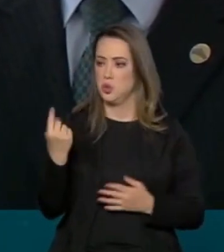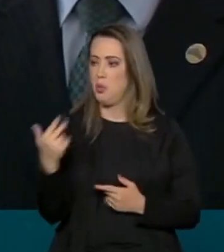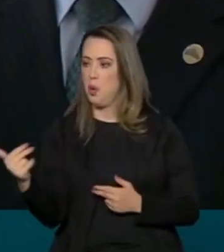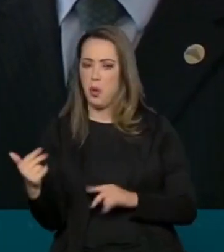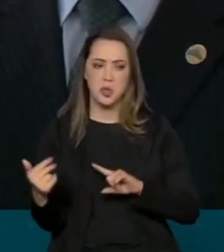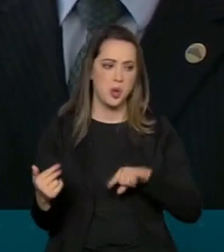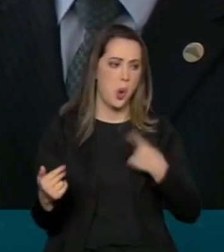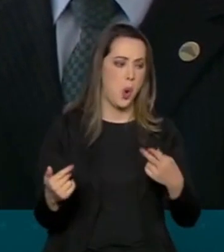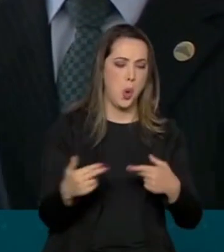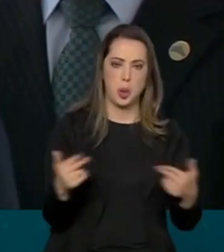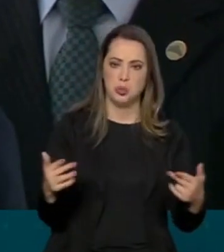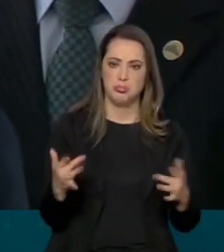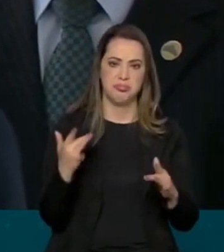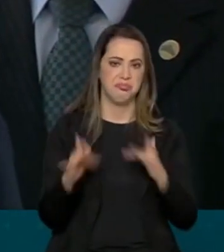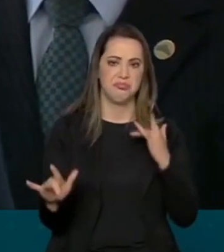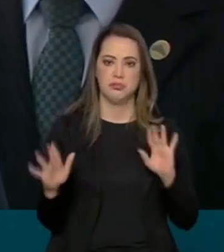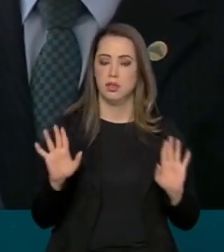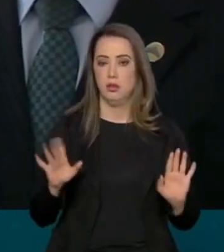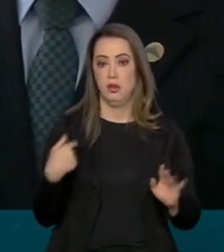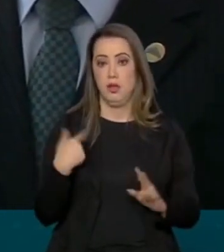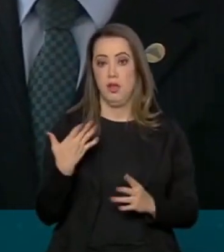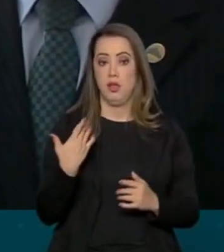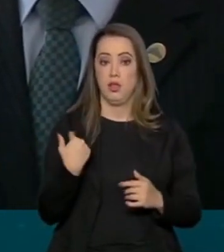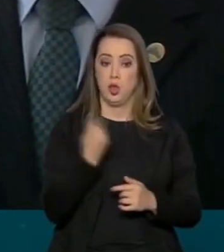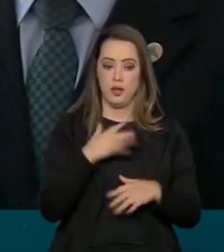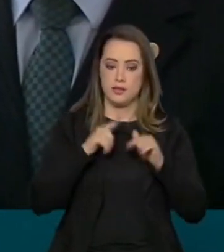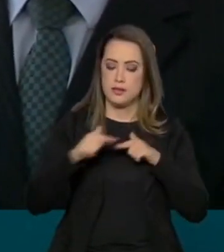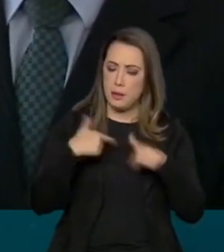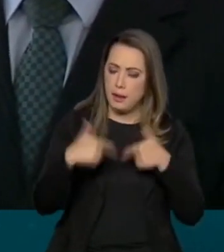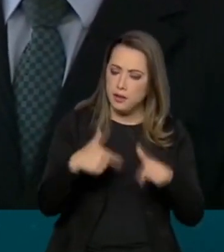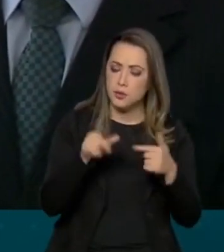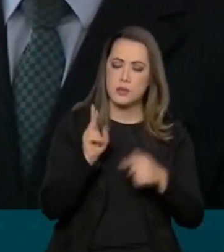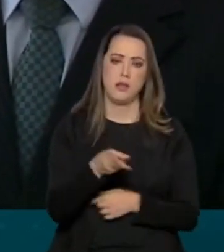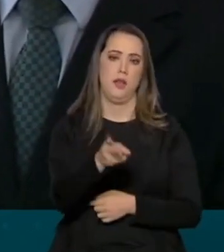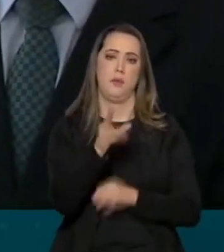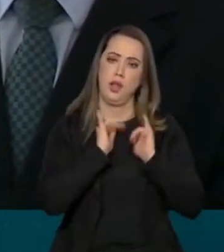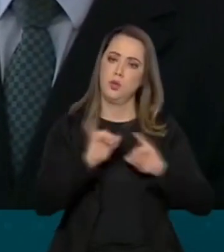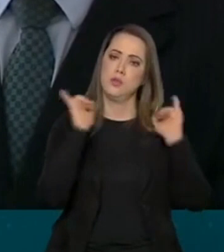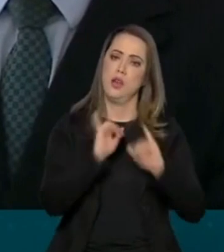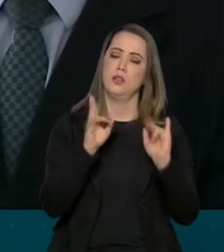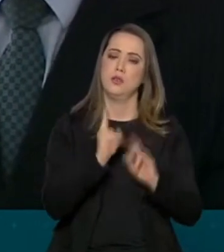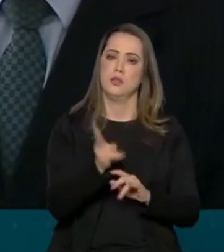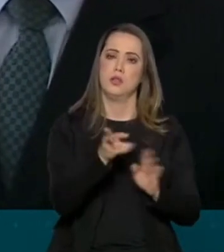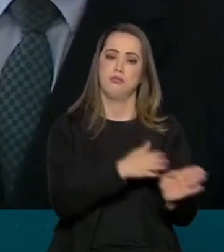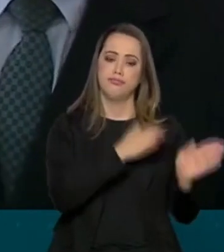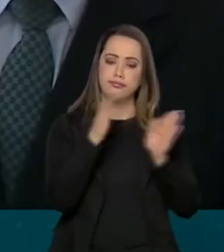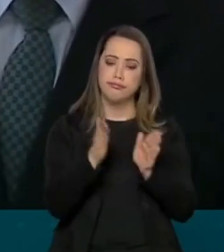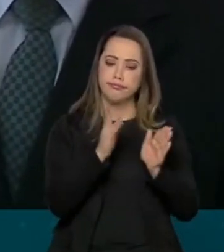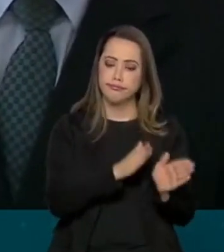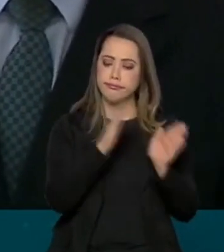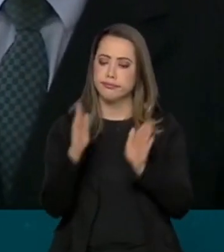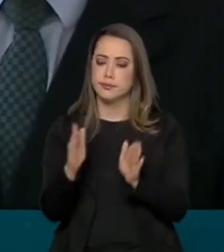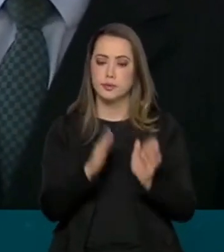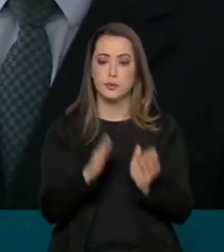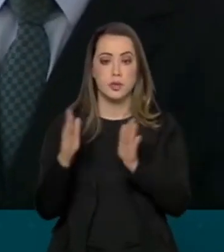outro, porque nós temos trabalhado nisso. Eu tenho anunciado aqui a sequência, né, de tratamentos aí com vacina do trabalho